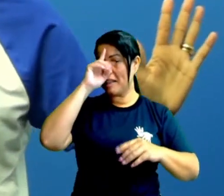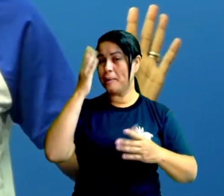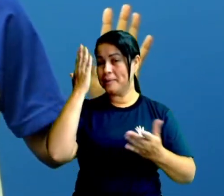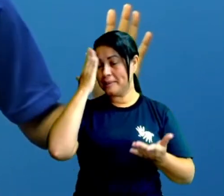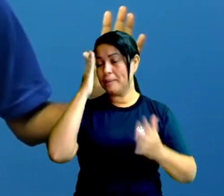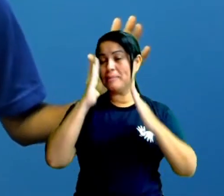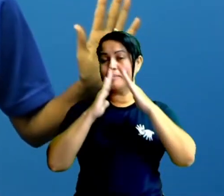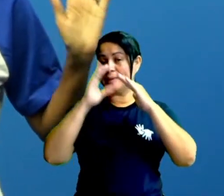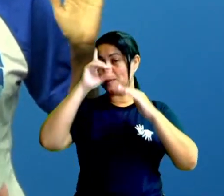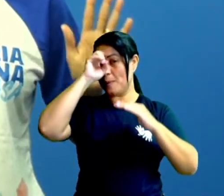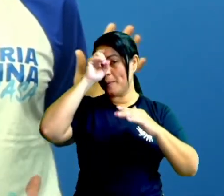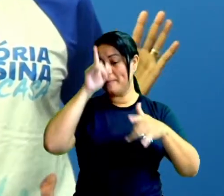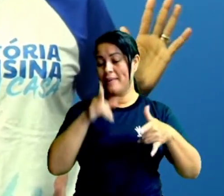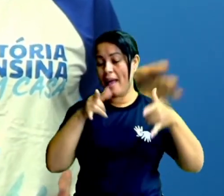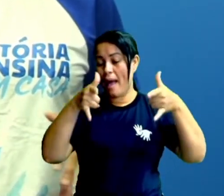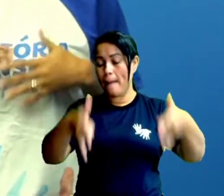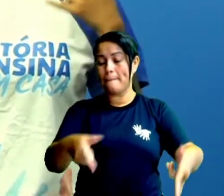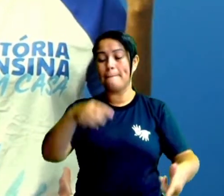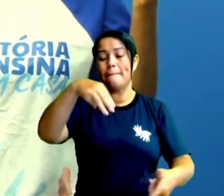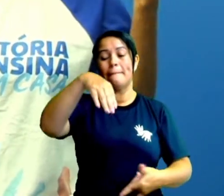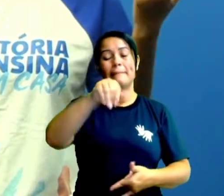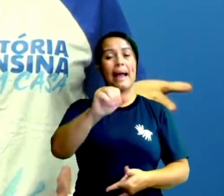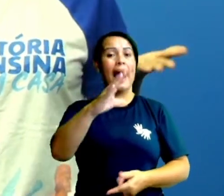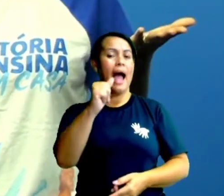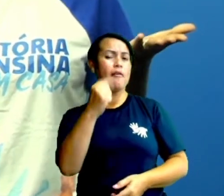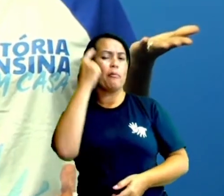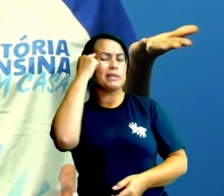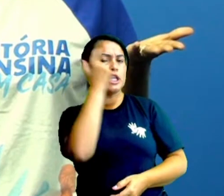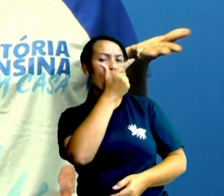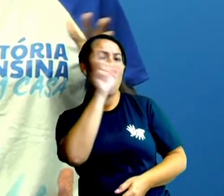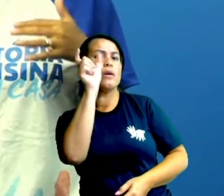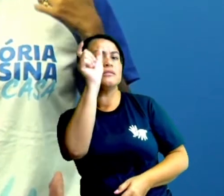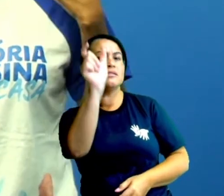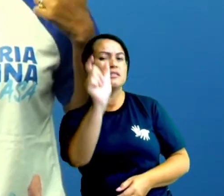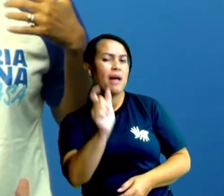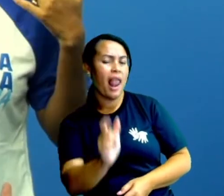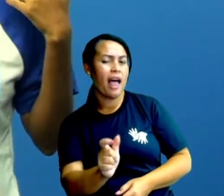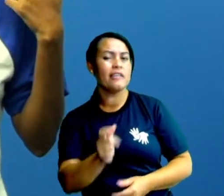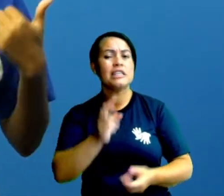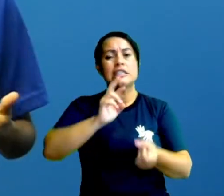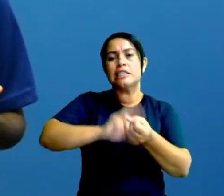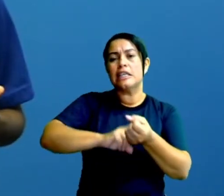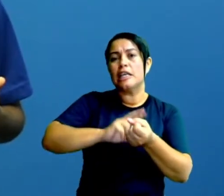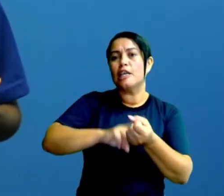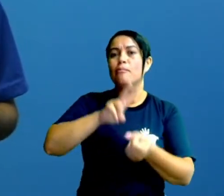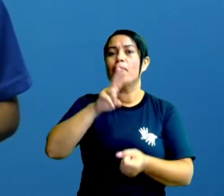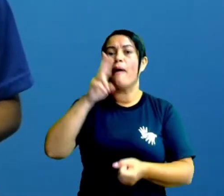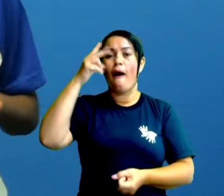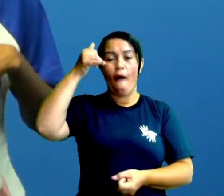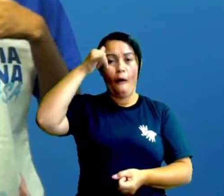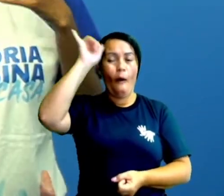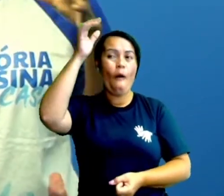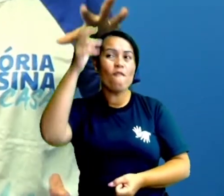outras palavras que rimem com vaca né É uma brincadeira super legal a gente